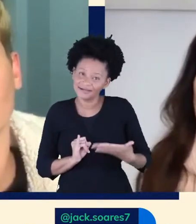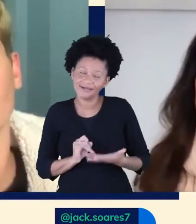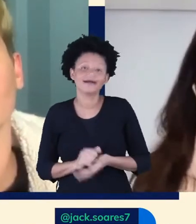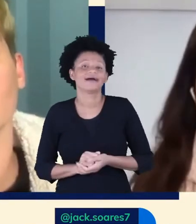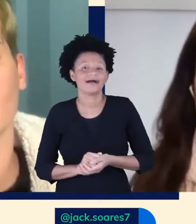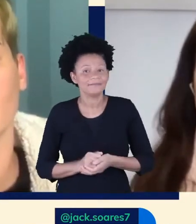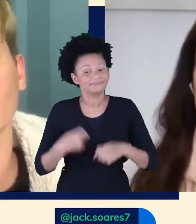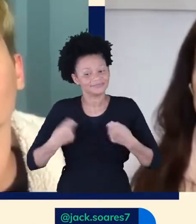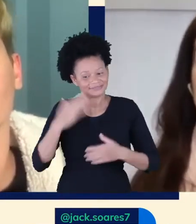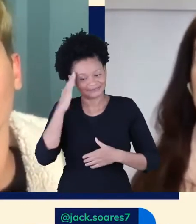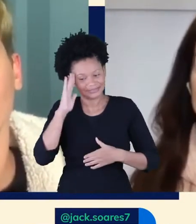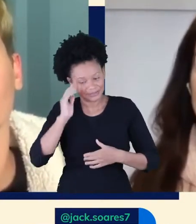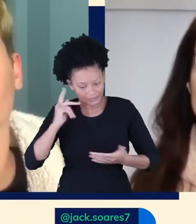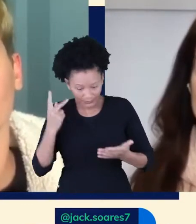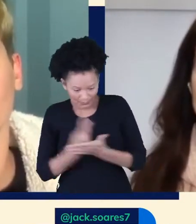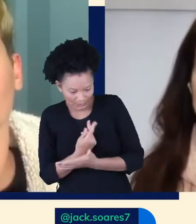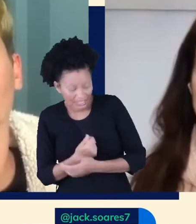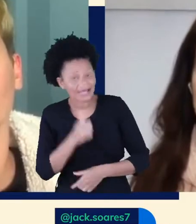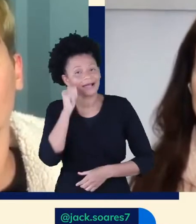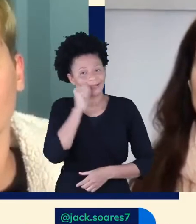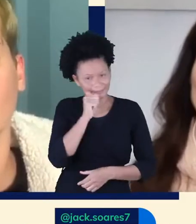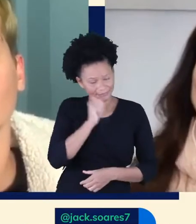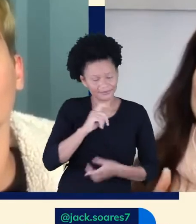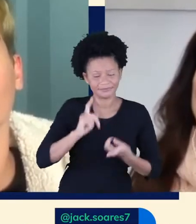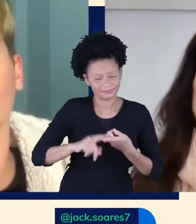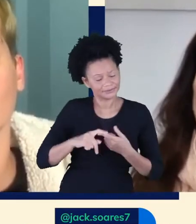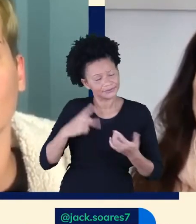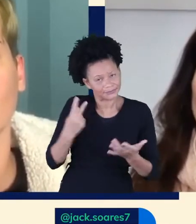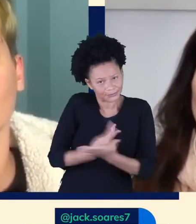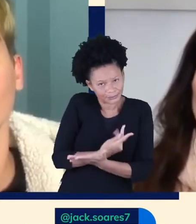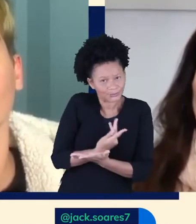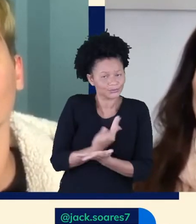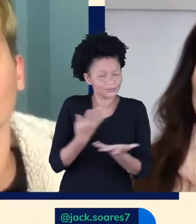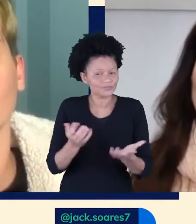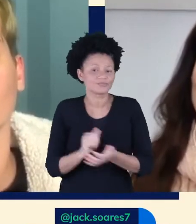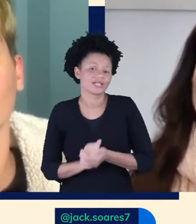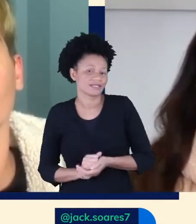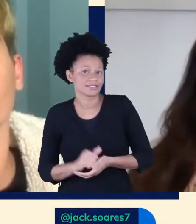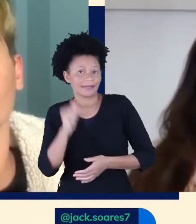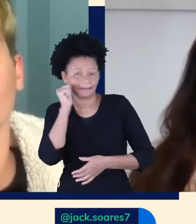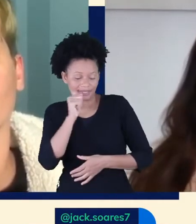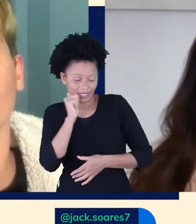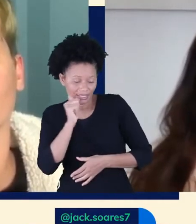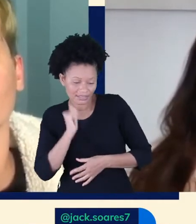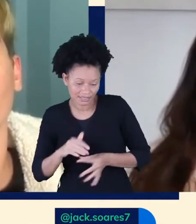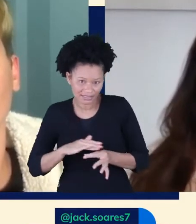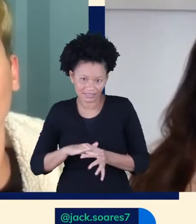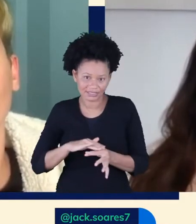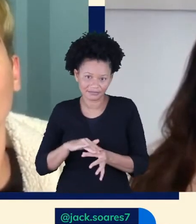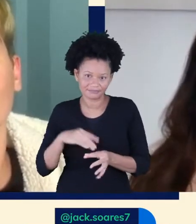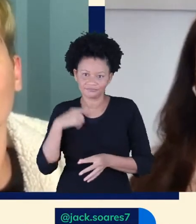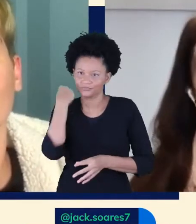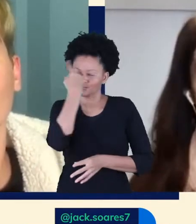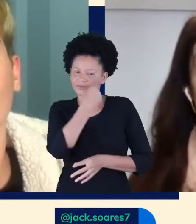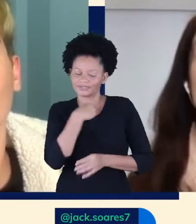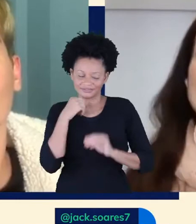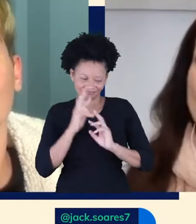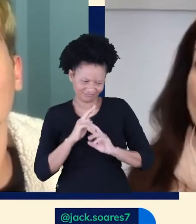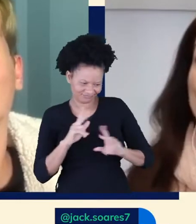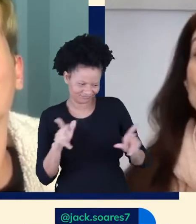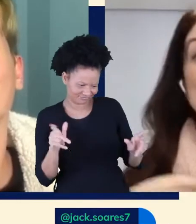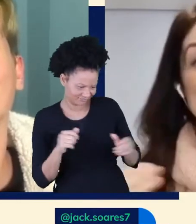menina também tem que saber o que acontece, né? Às vezes a gente está lavando a menina, dá para ver que ela faz uma carinha diferente, a gente